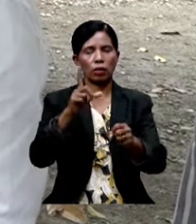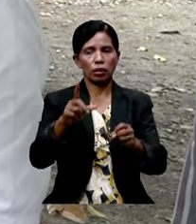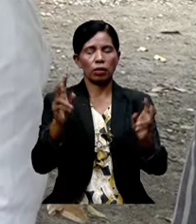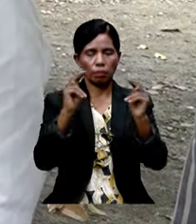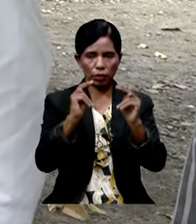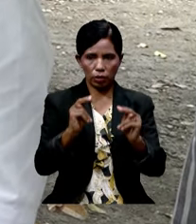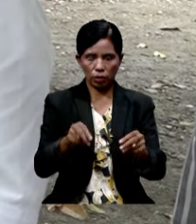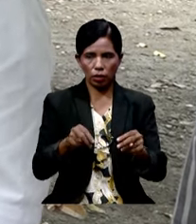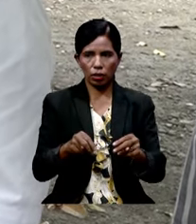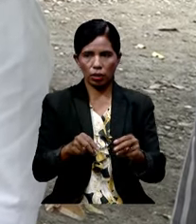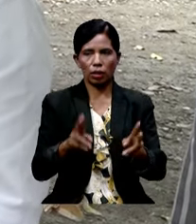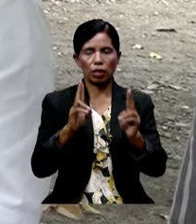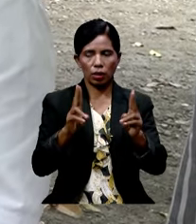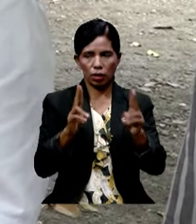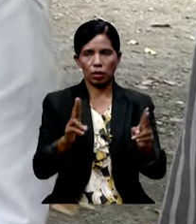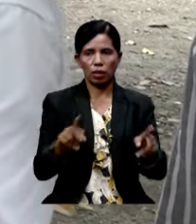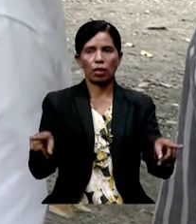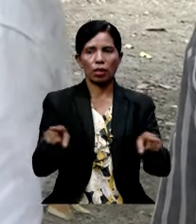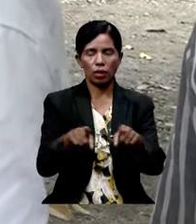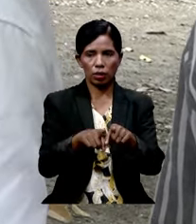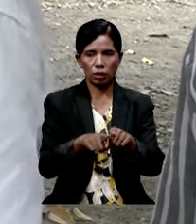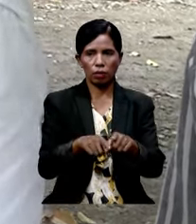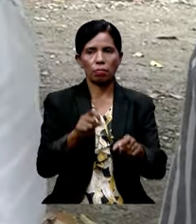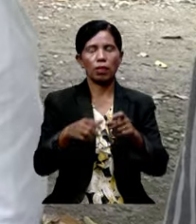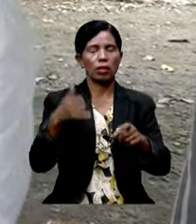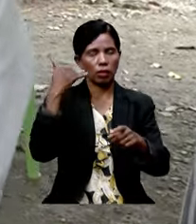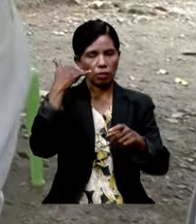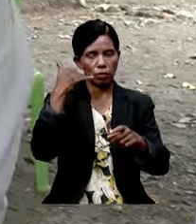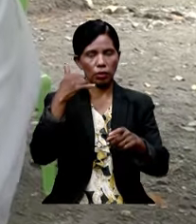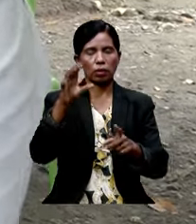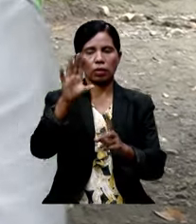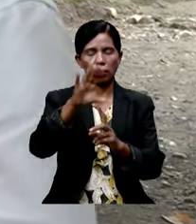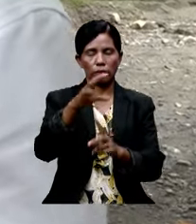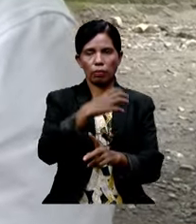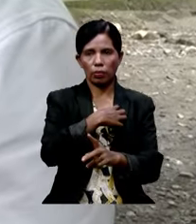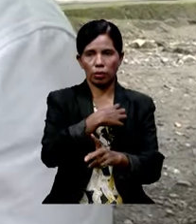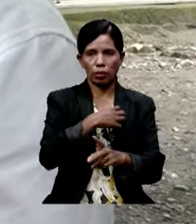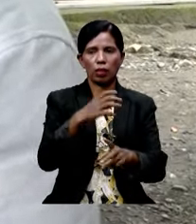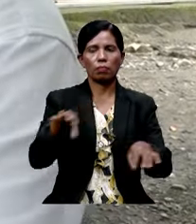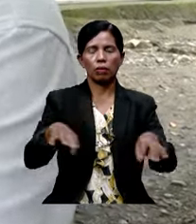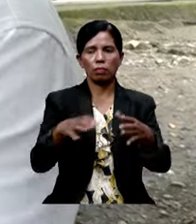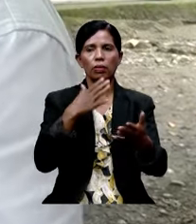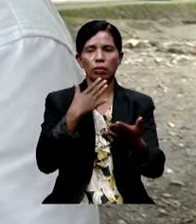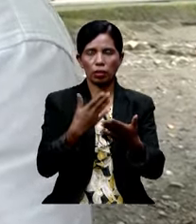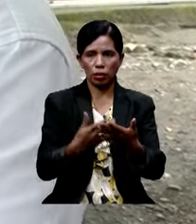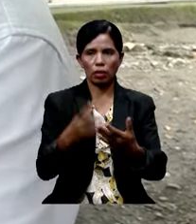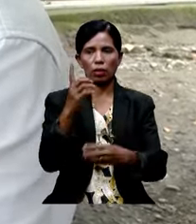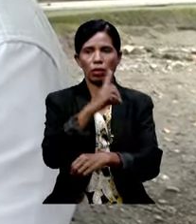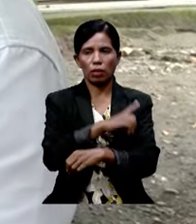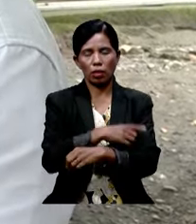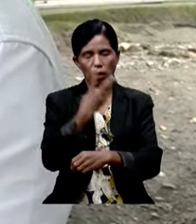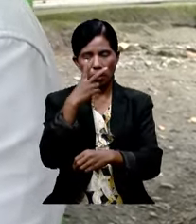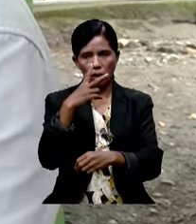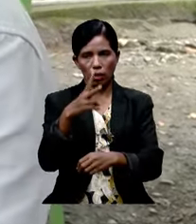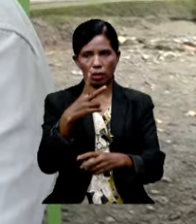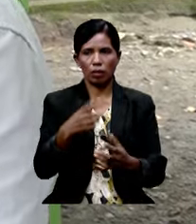precisa urgensi ruma nesa narasa ne bel kontato komandante komandante ne ma servisu dia lorong hira ore ma